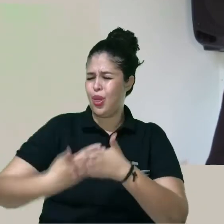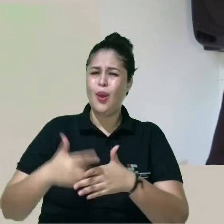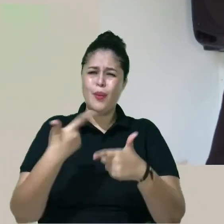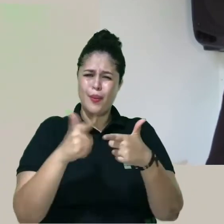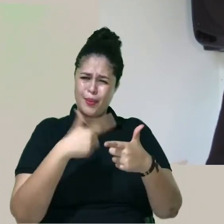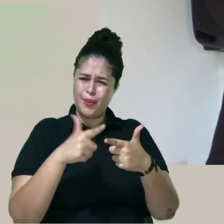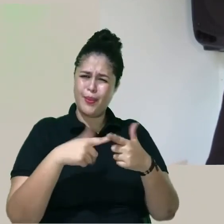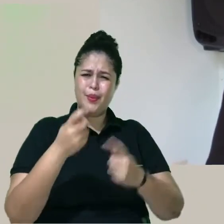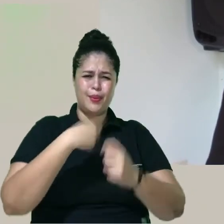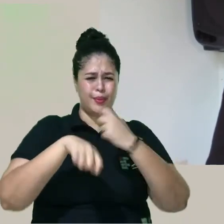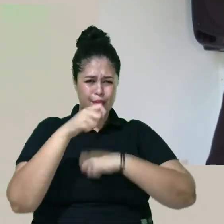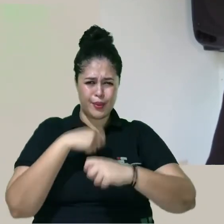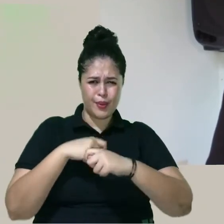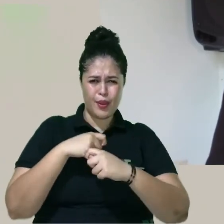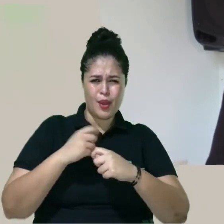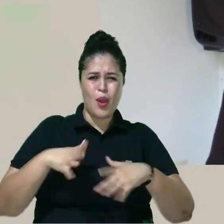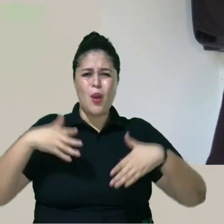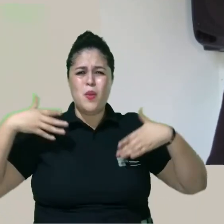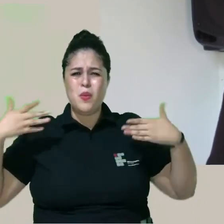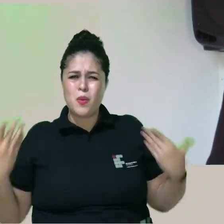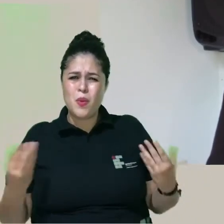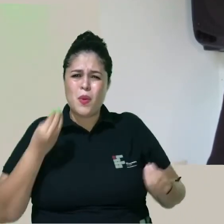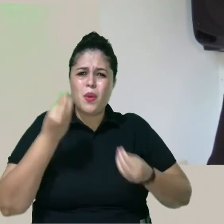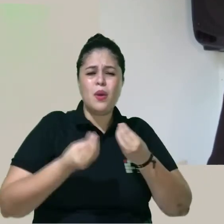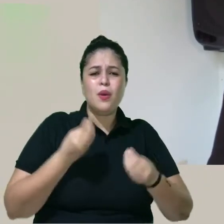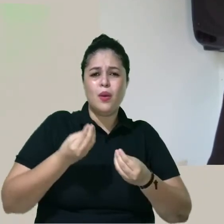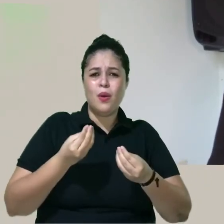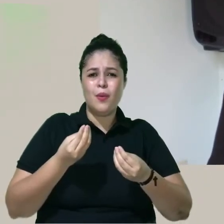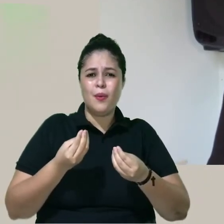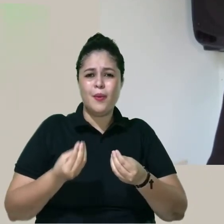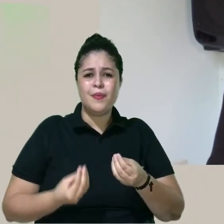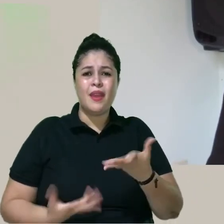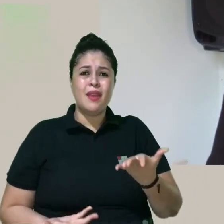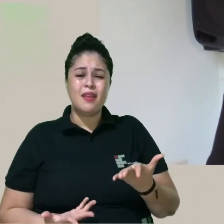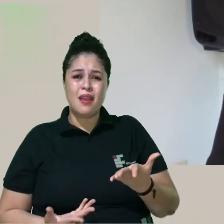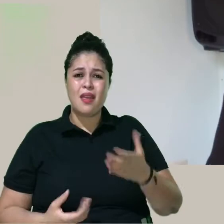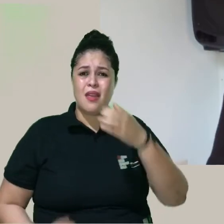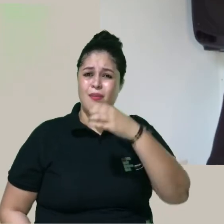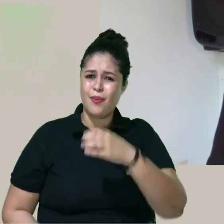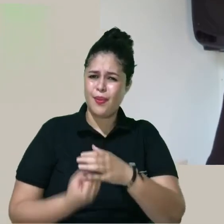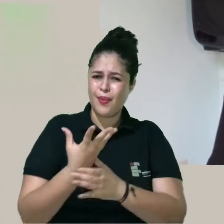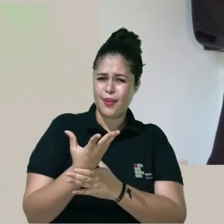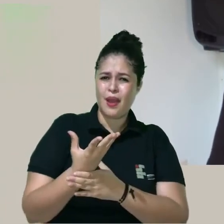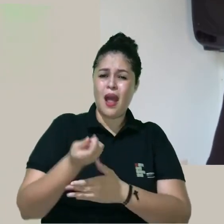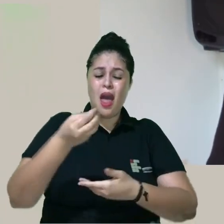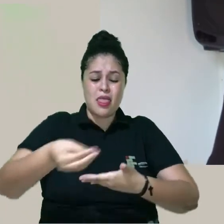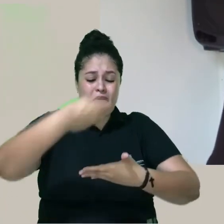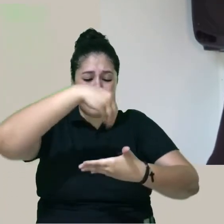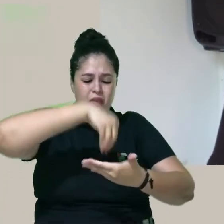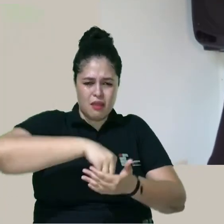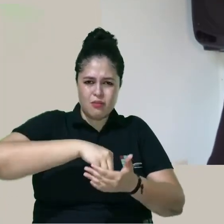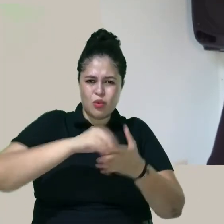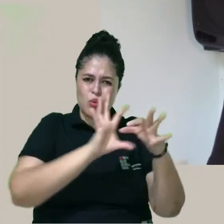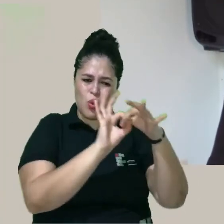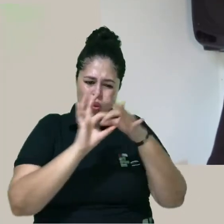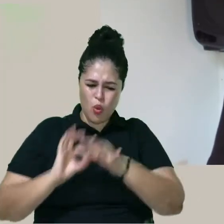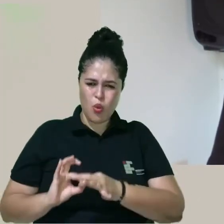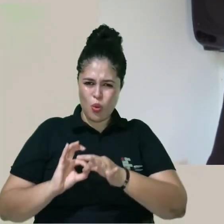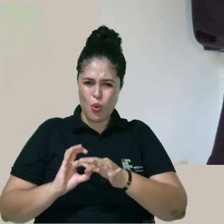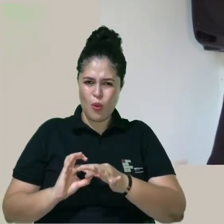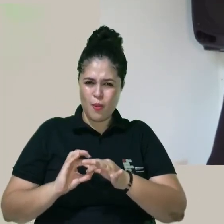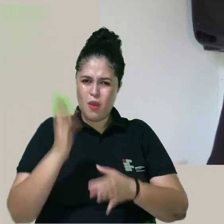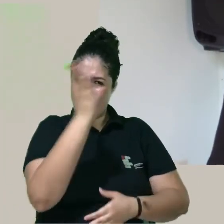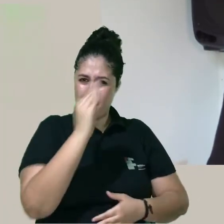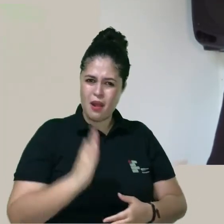problemas econômicos, fruto da inserção brasileira no contexto do mercado global